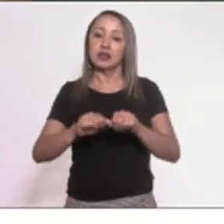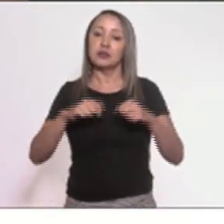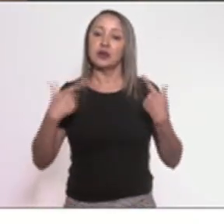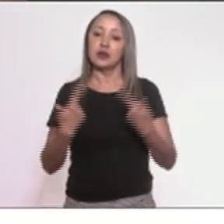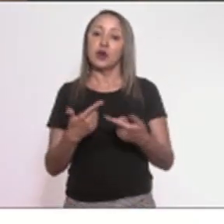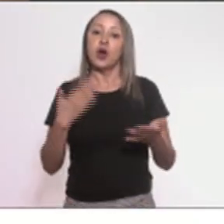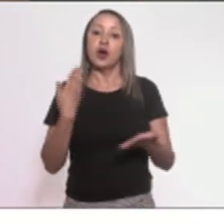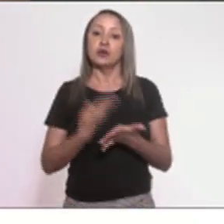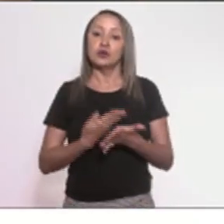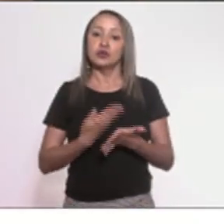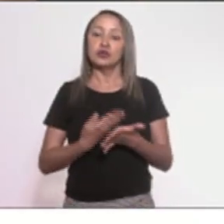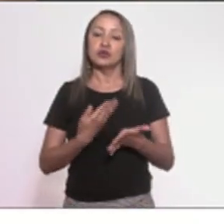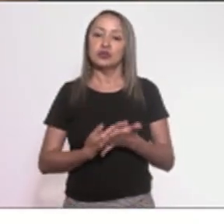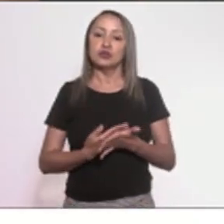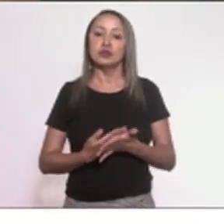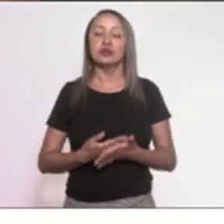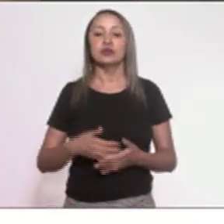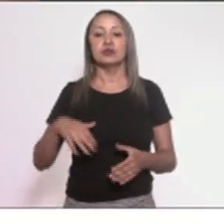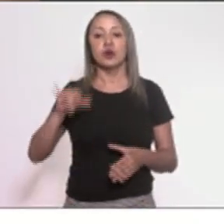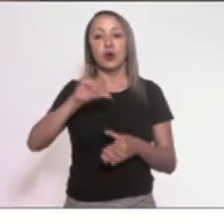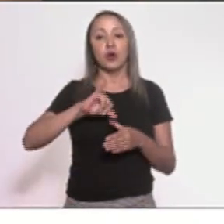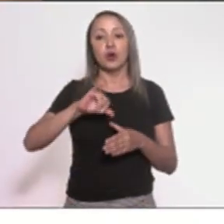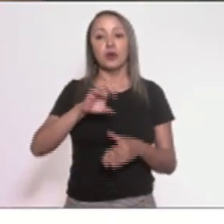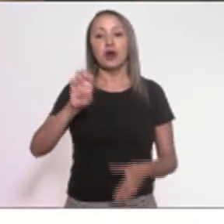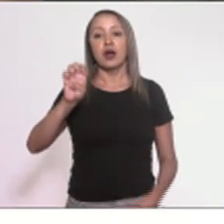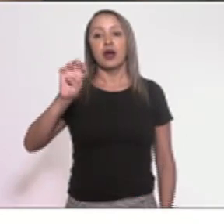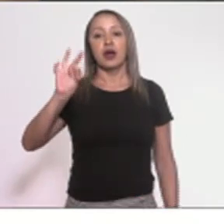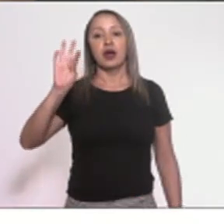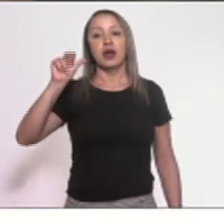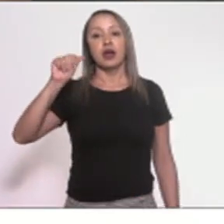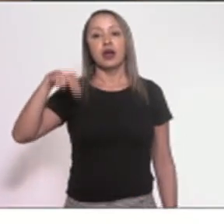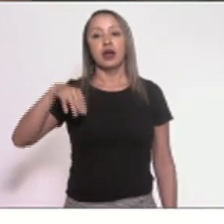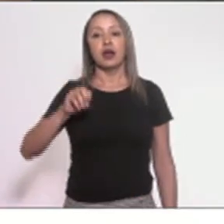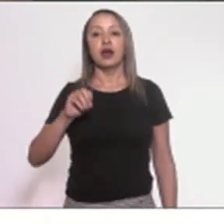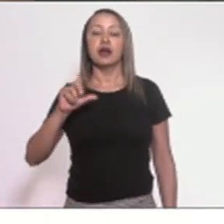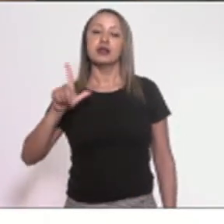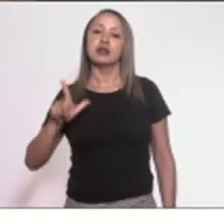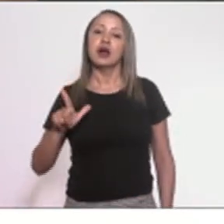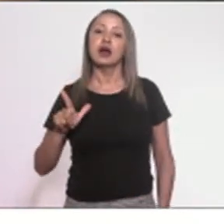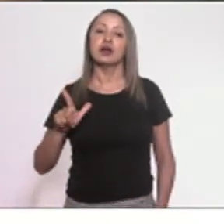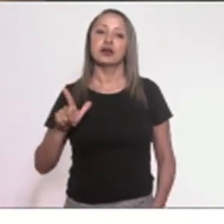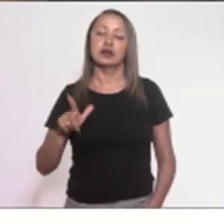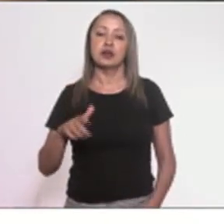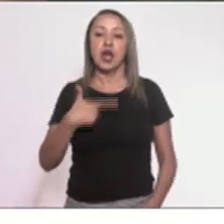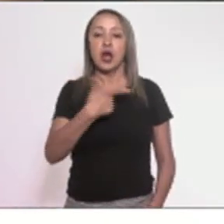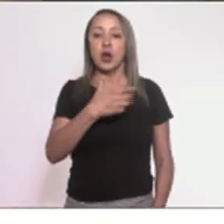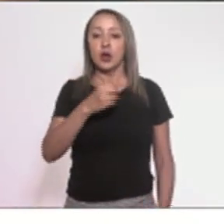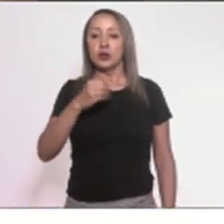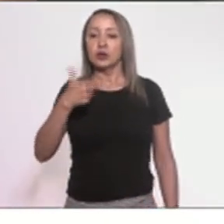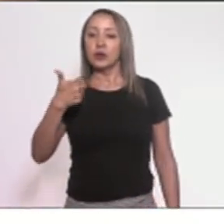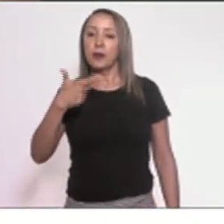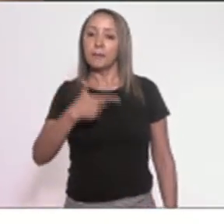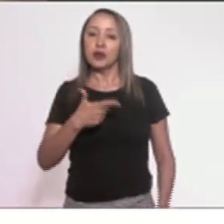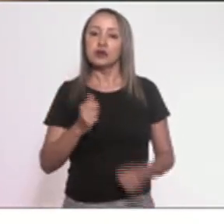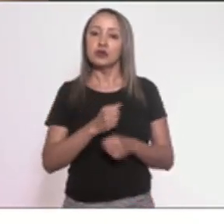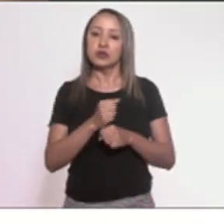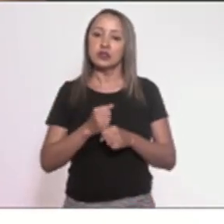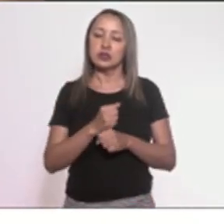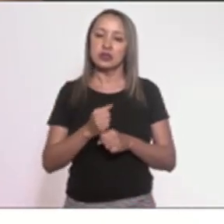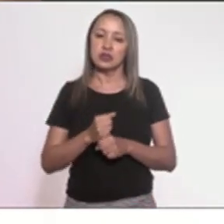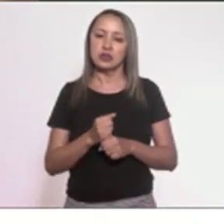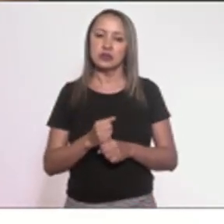etanol. Tá? Nós demos um incentivo fiscal aos usineiros em 2012, onde